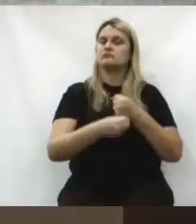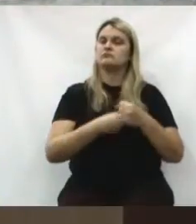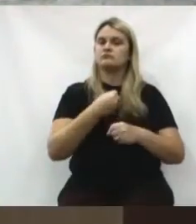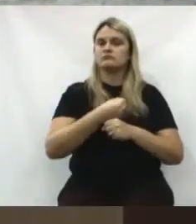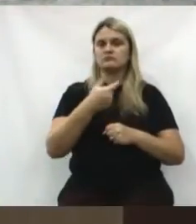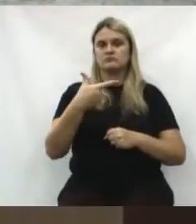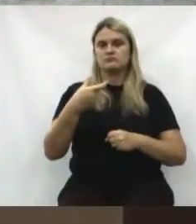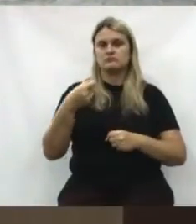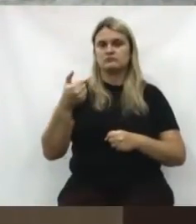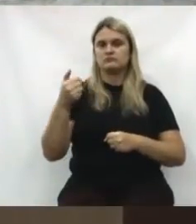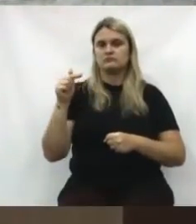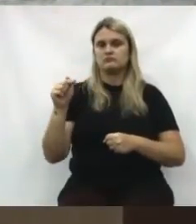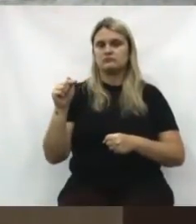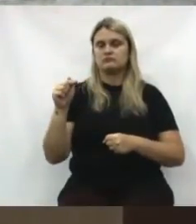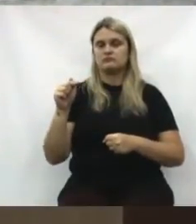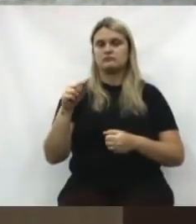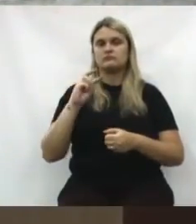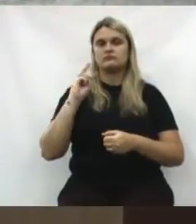Número